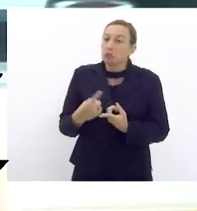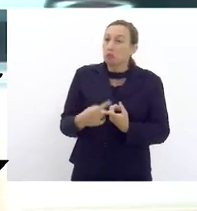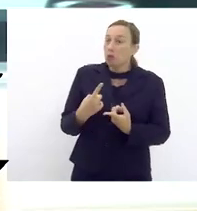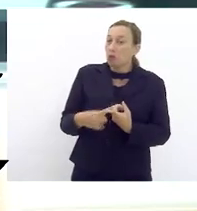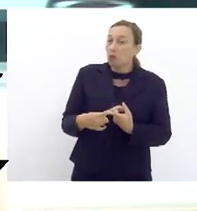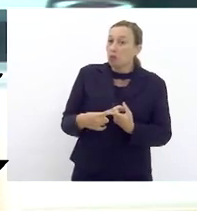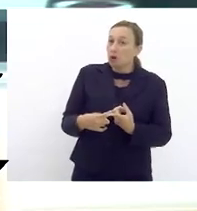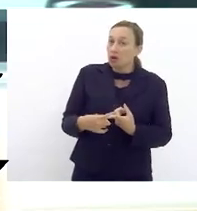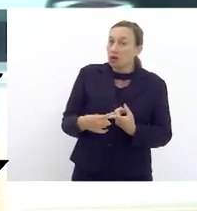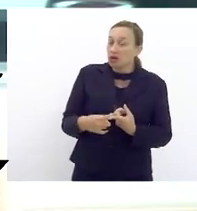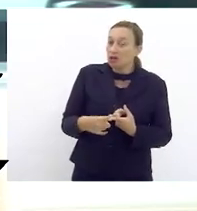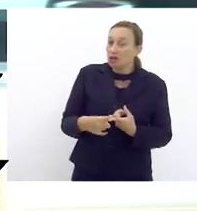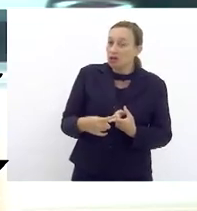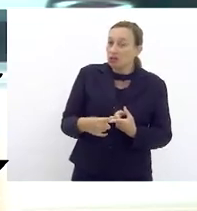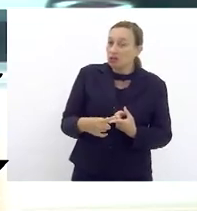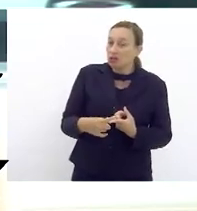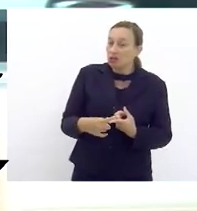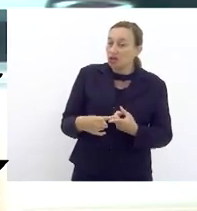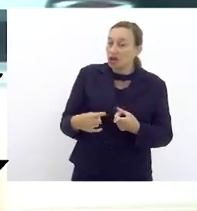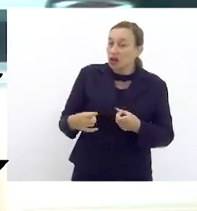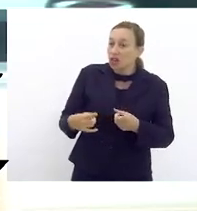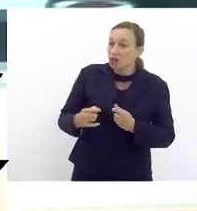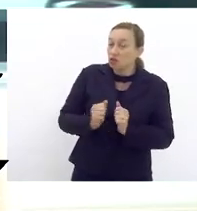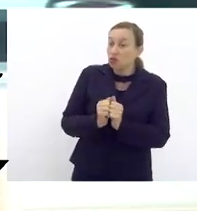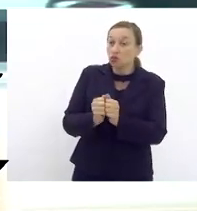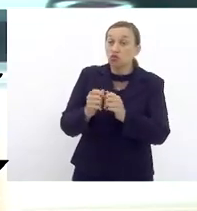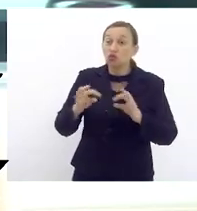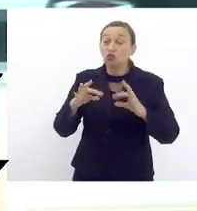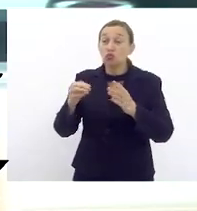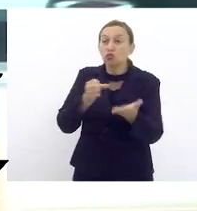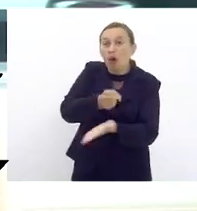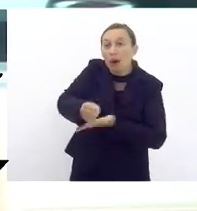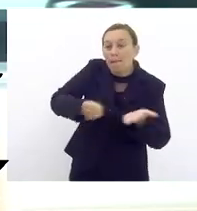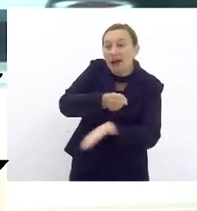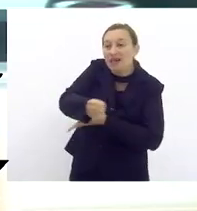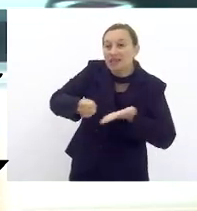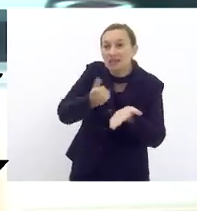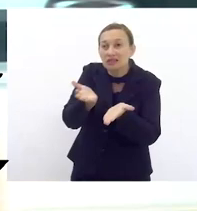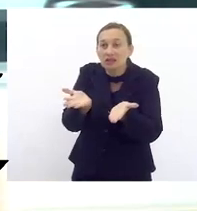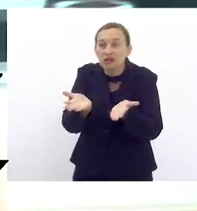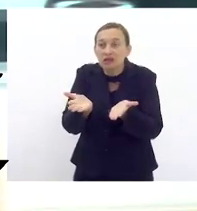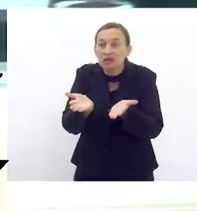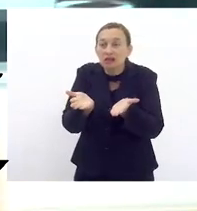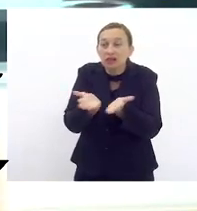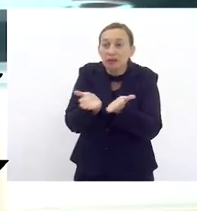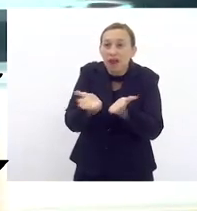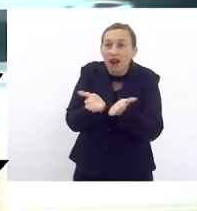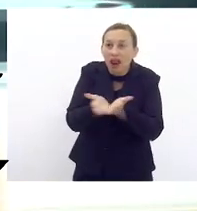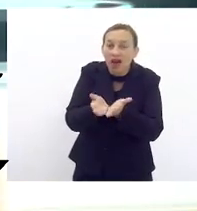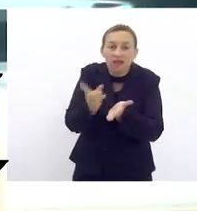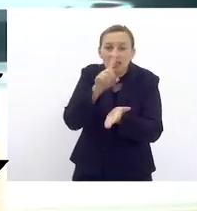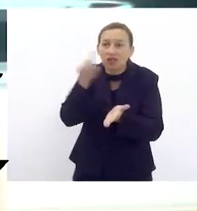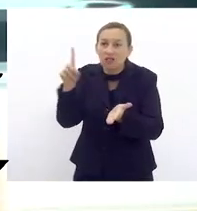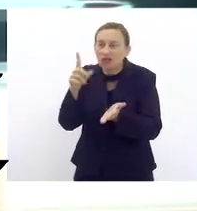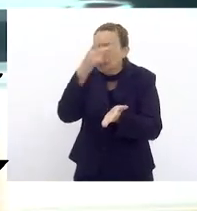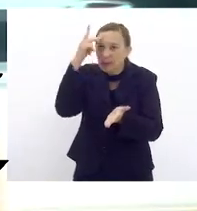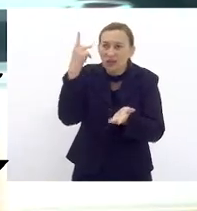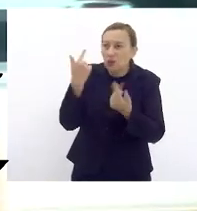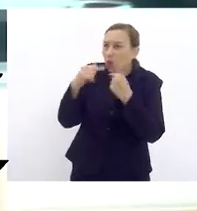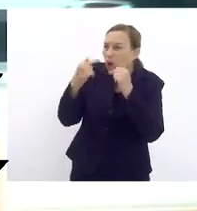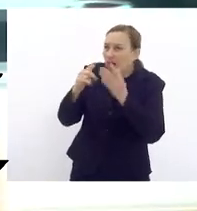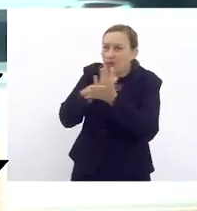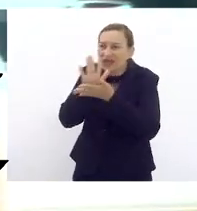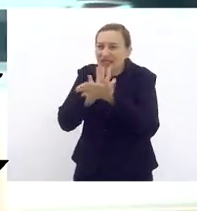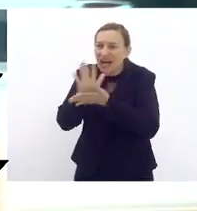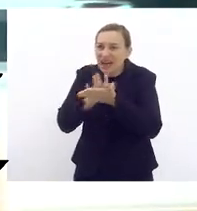tá vindo junto com toda uma base bíblica de forma que a pessoa nem questiona Imagina você vai questionar